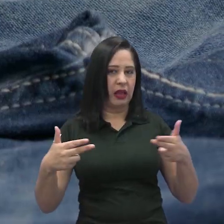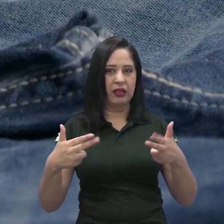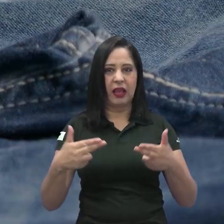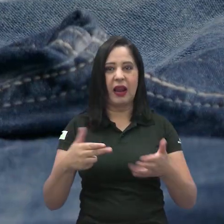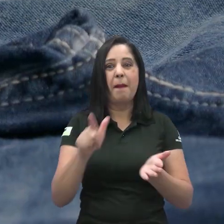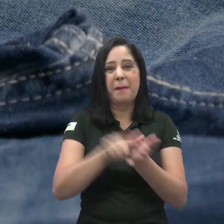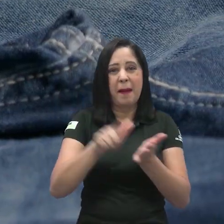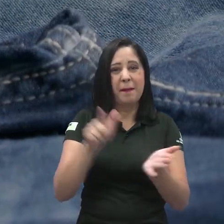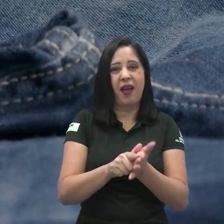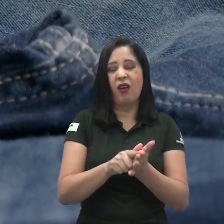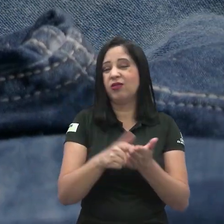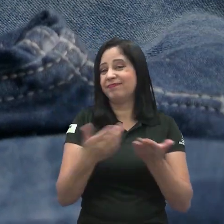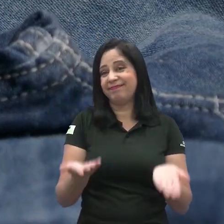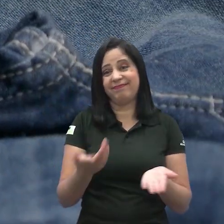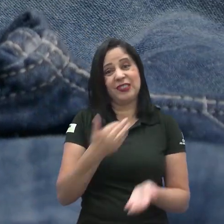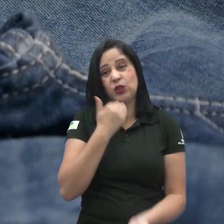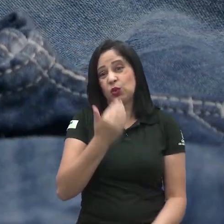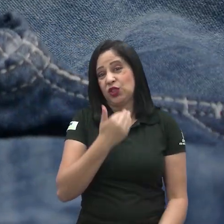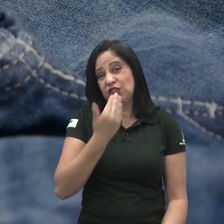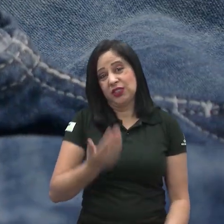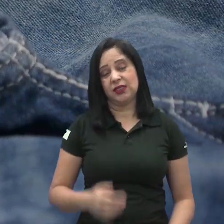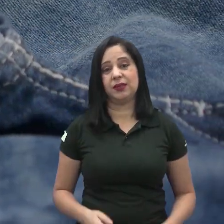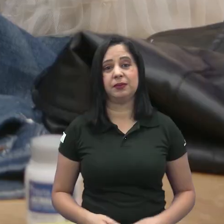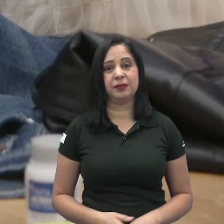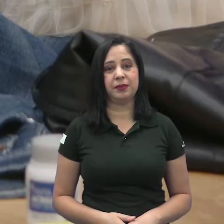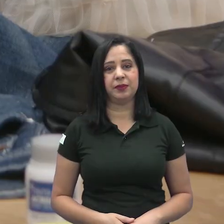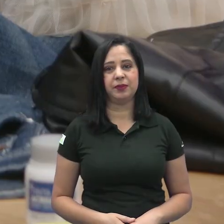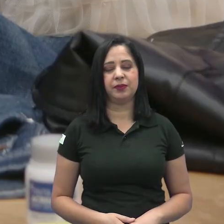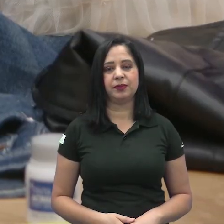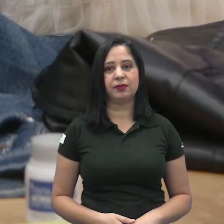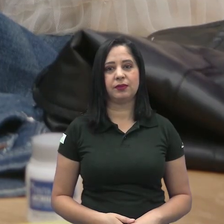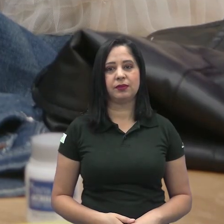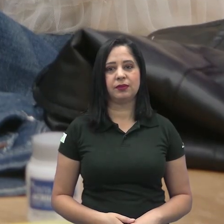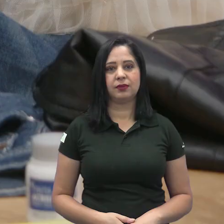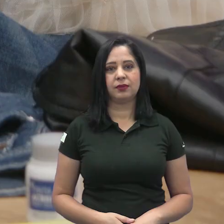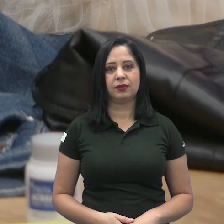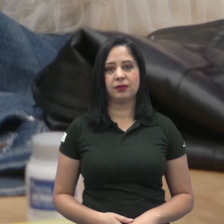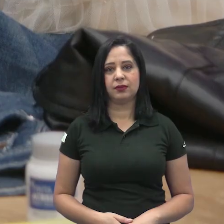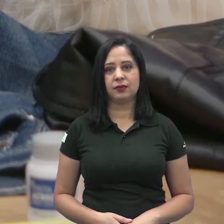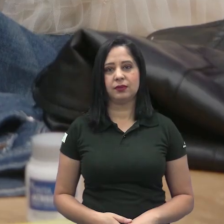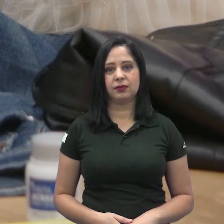para cortar papel, eu vou perder o corte dessa tesoura.